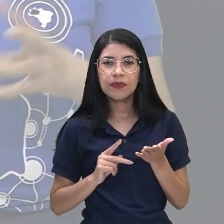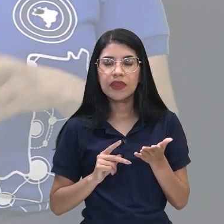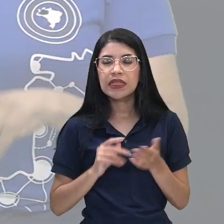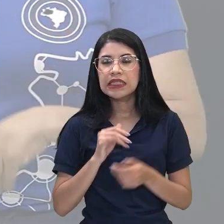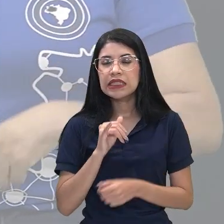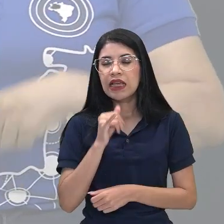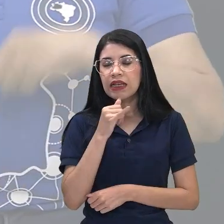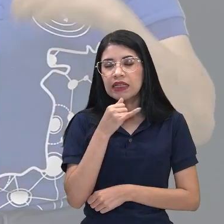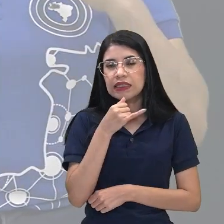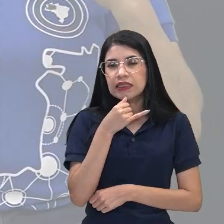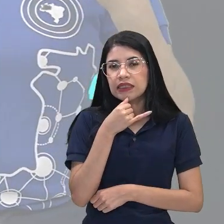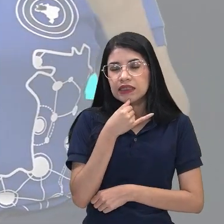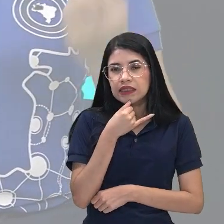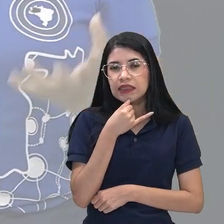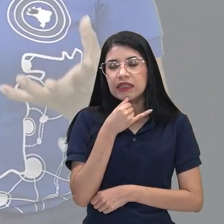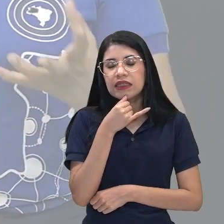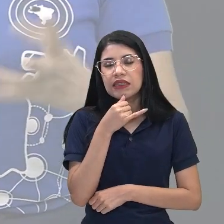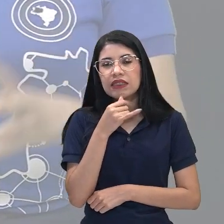triste,